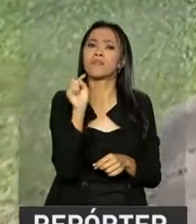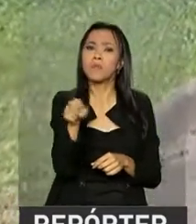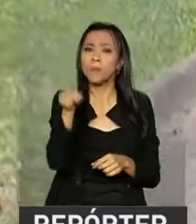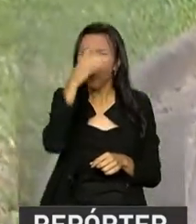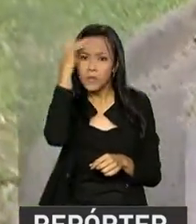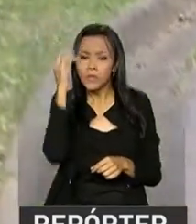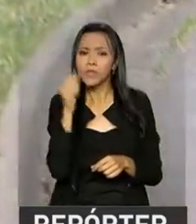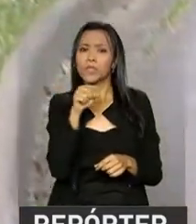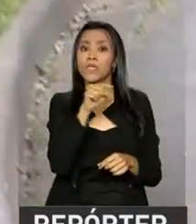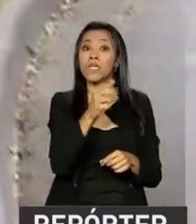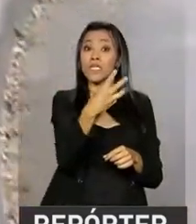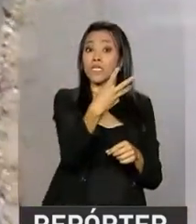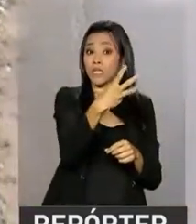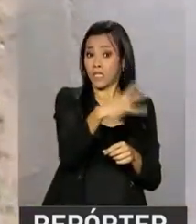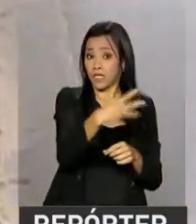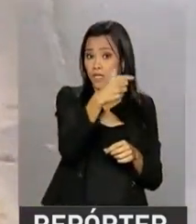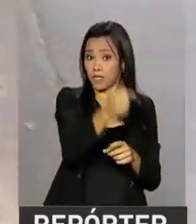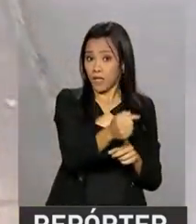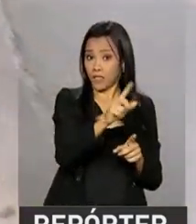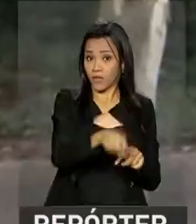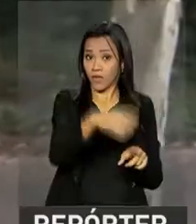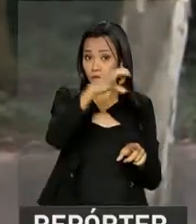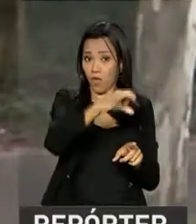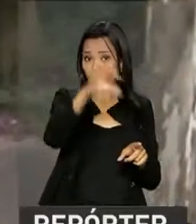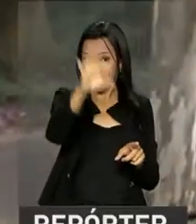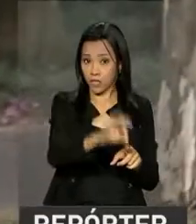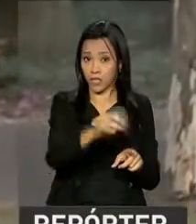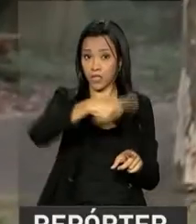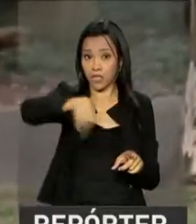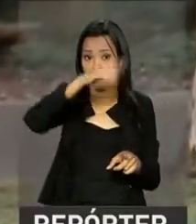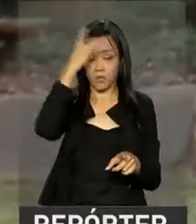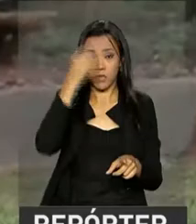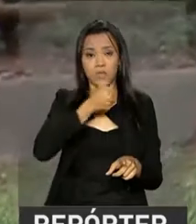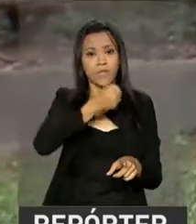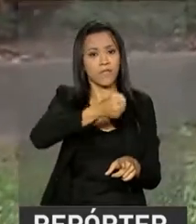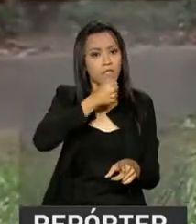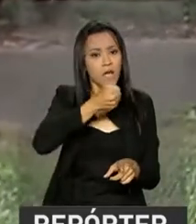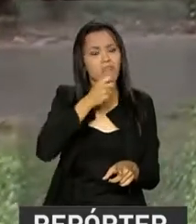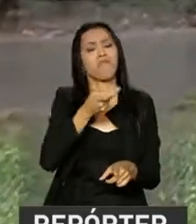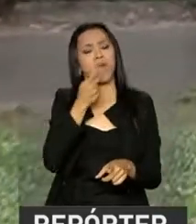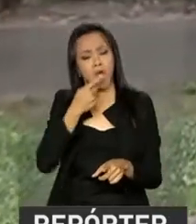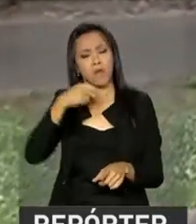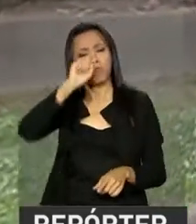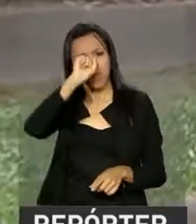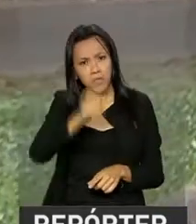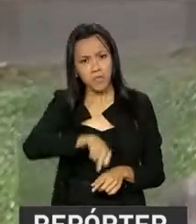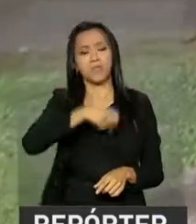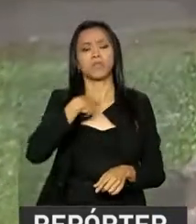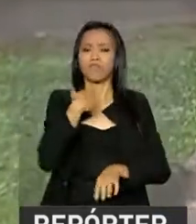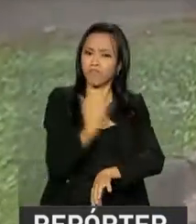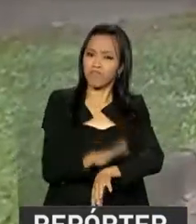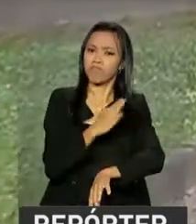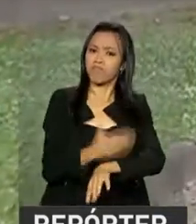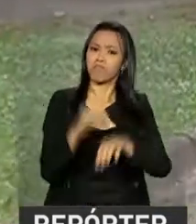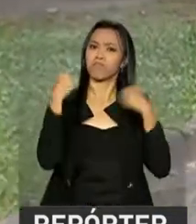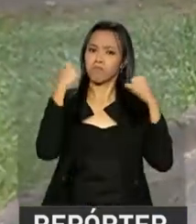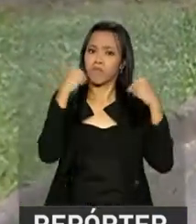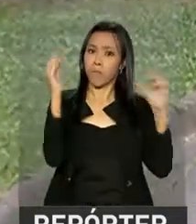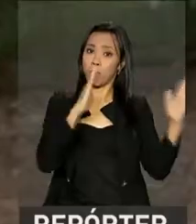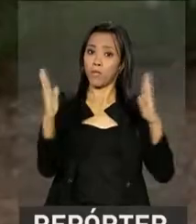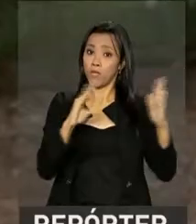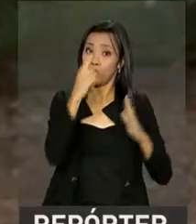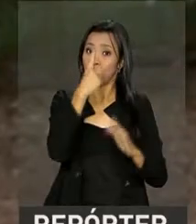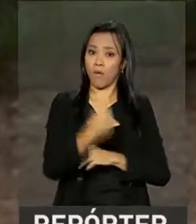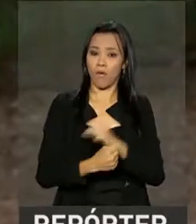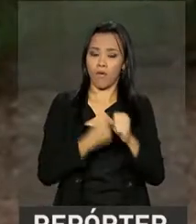apenas 37,9 por cento dos entrevistados afirmaram ter praticado algum exercício durante o período de um ano